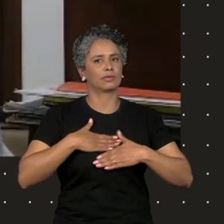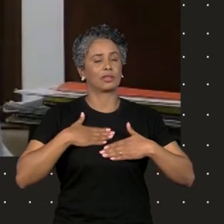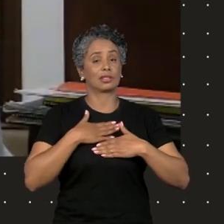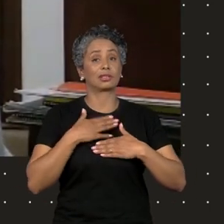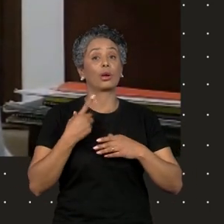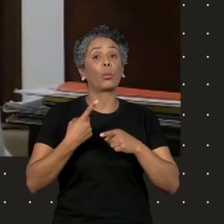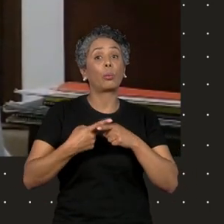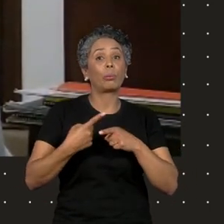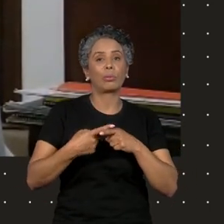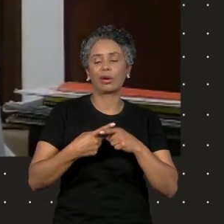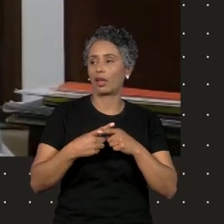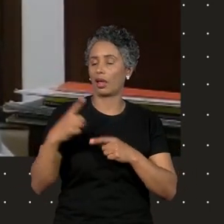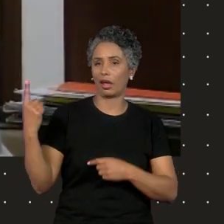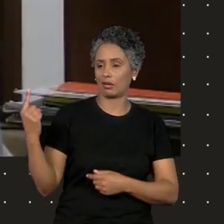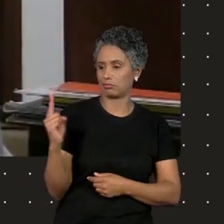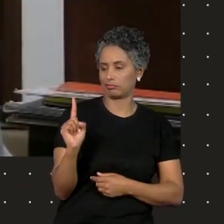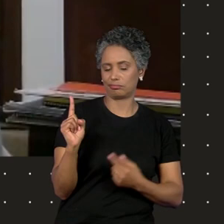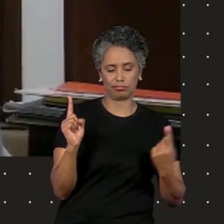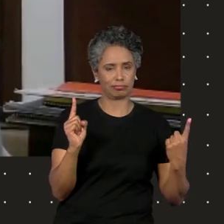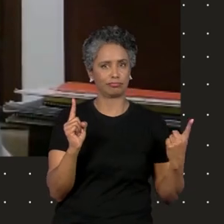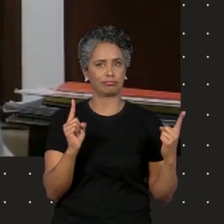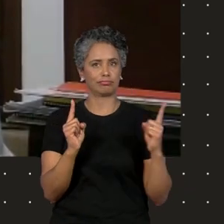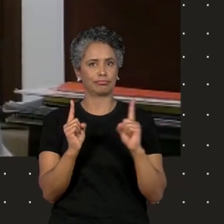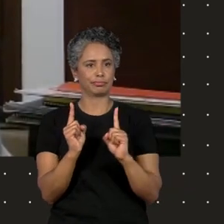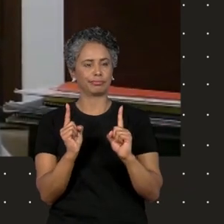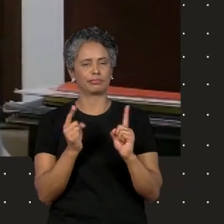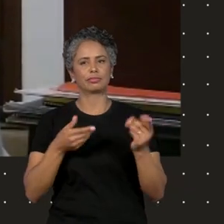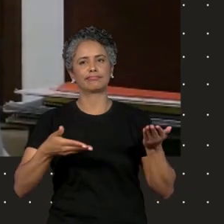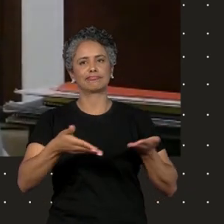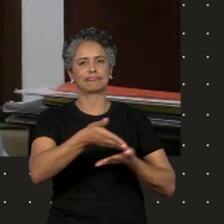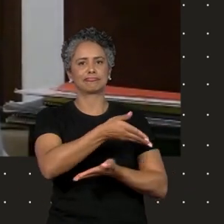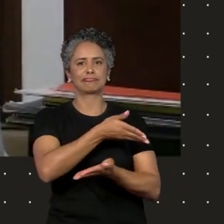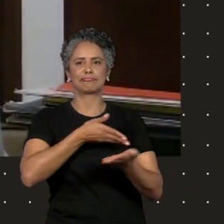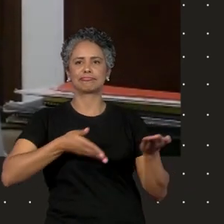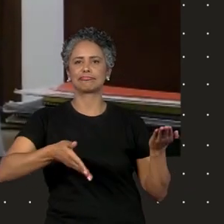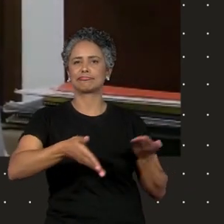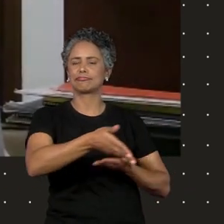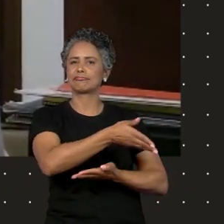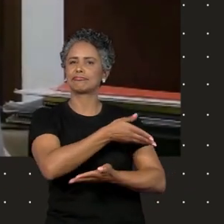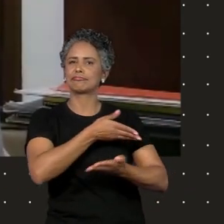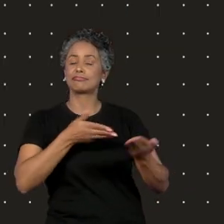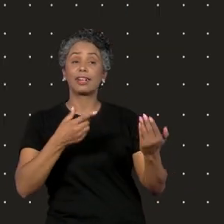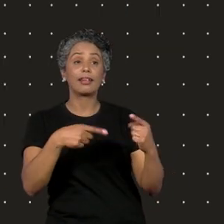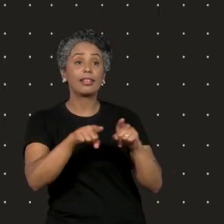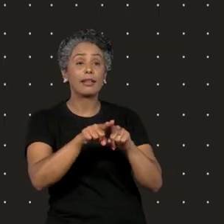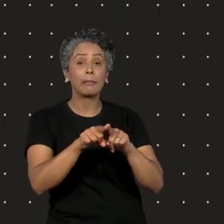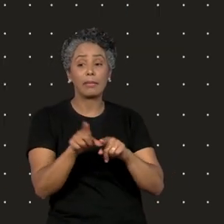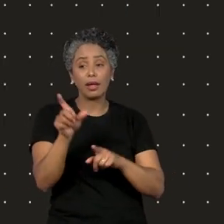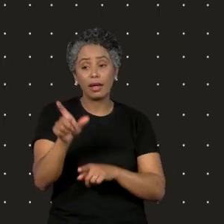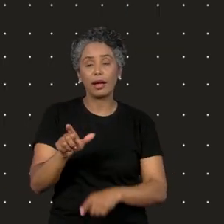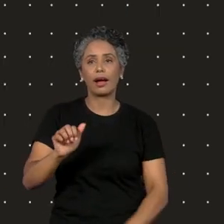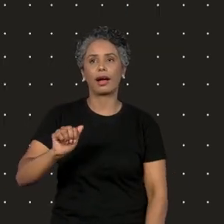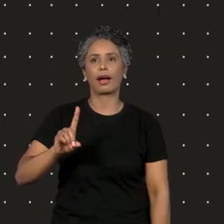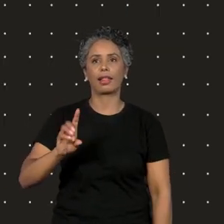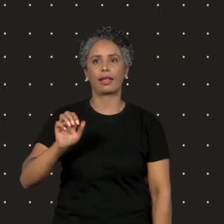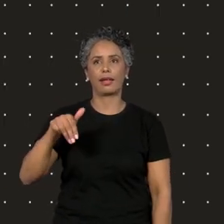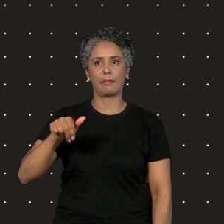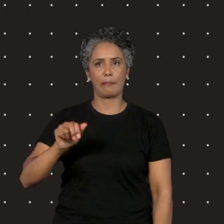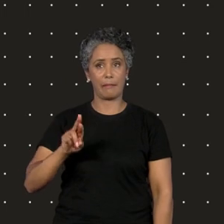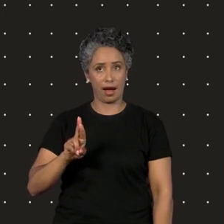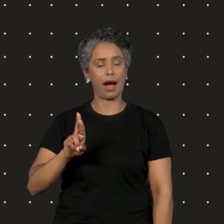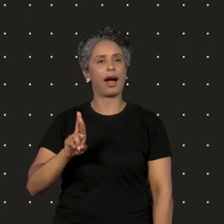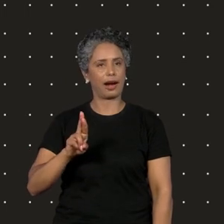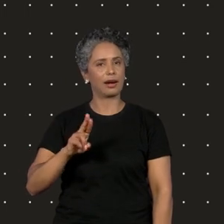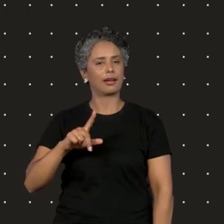Balé Stagion, Mari Cagidali, junto e também Ademar Guerra, fazendo Navalha na